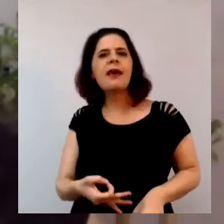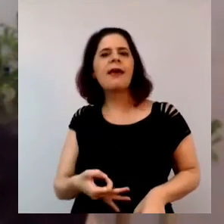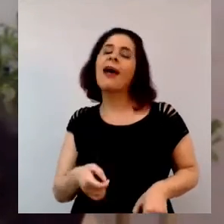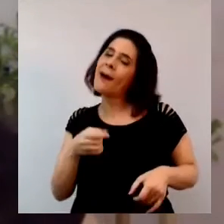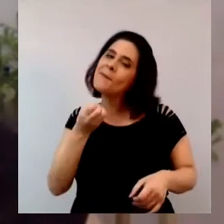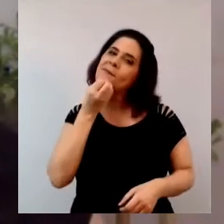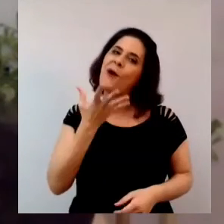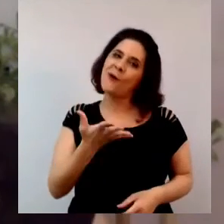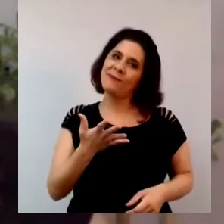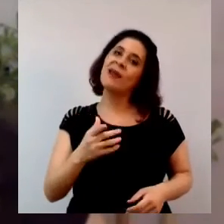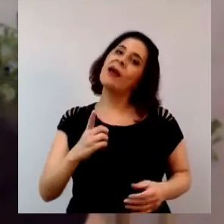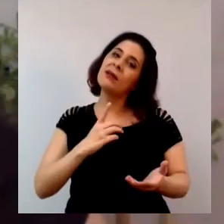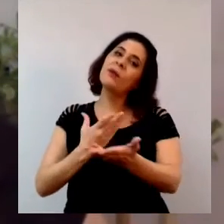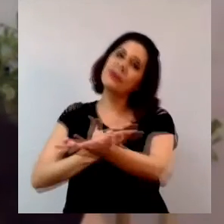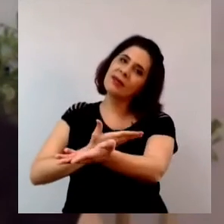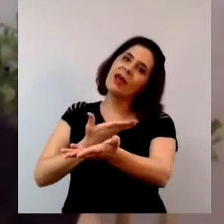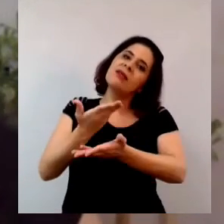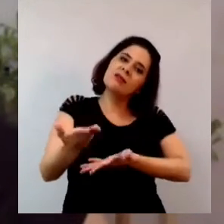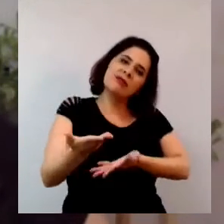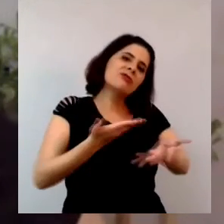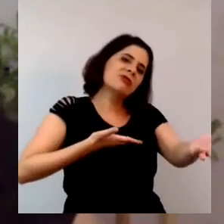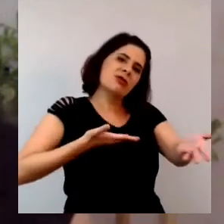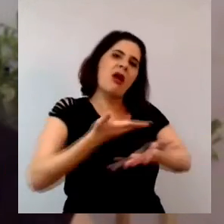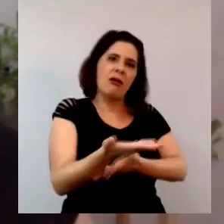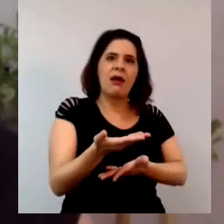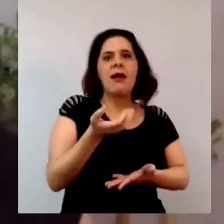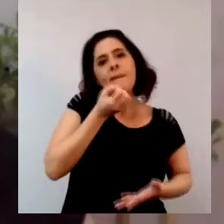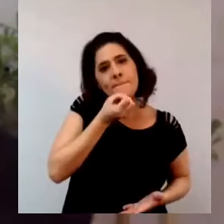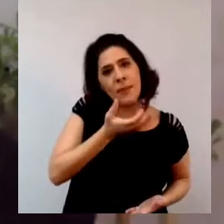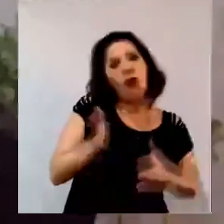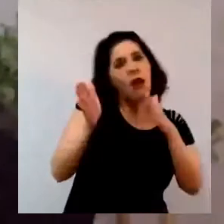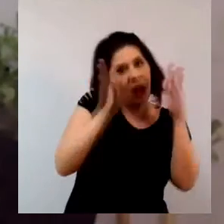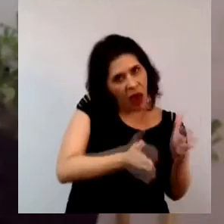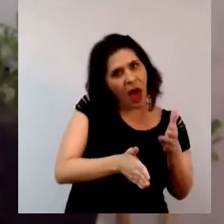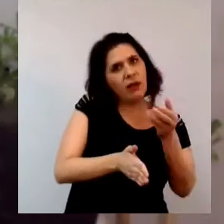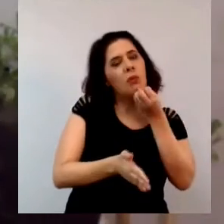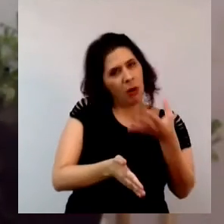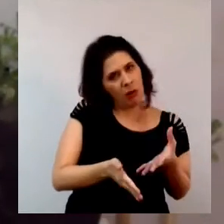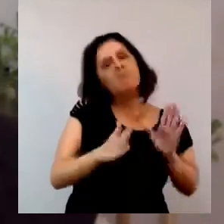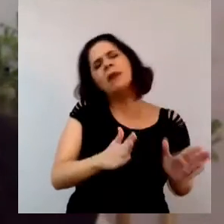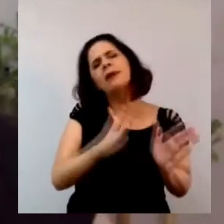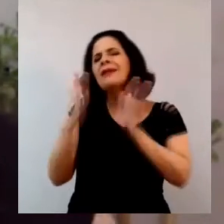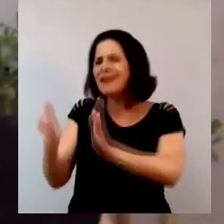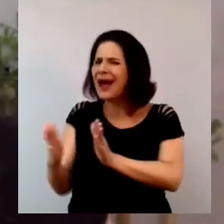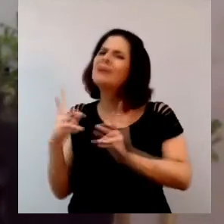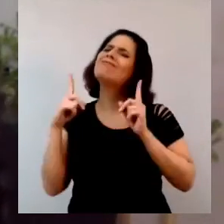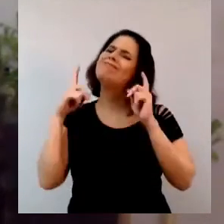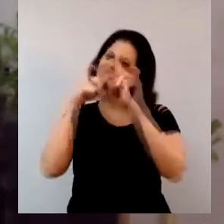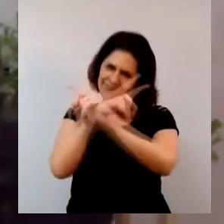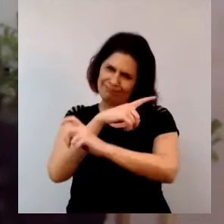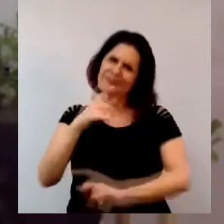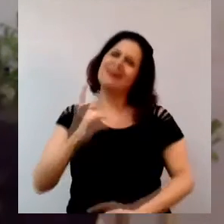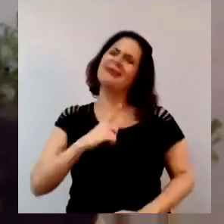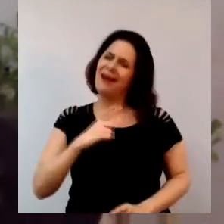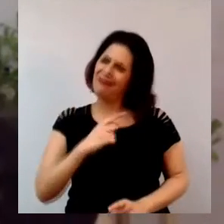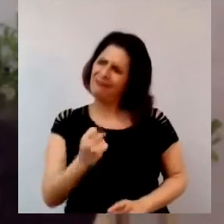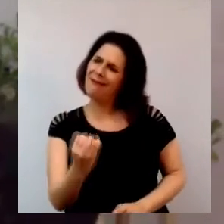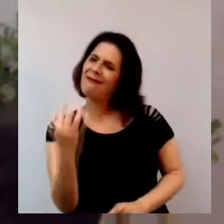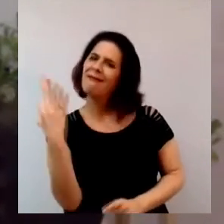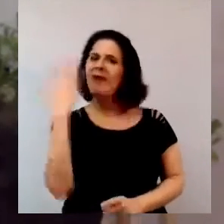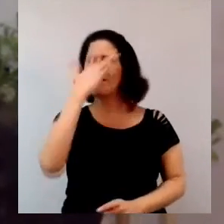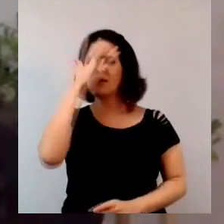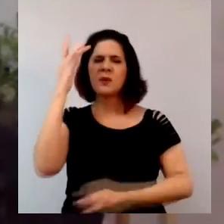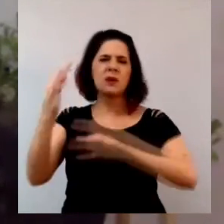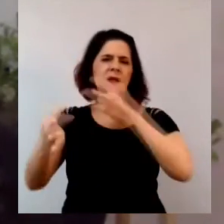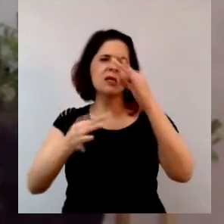né, um benefício mútuo, mas ainda temos bastante resistência, ainda temos muitas críticas, né, da população, mas a gente